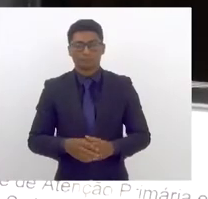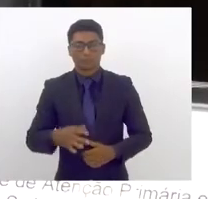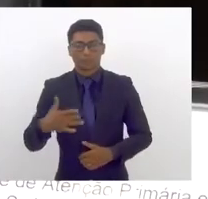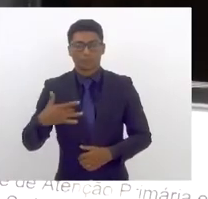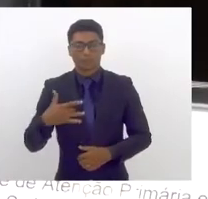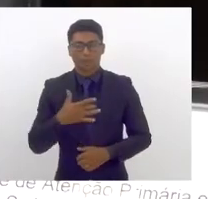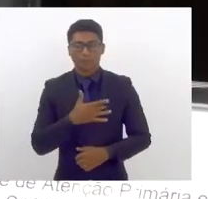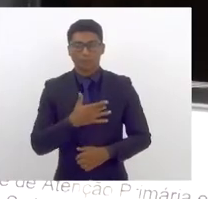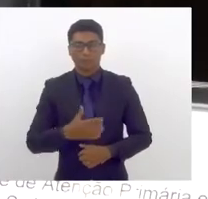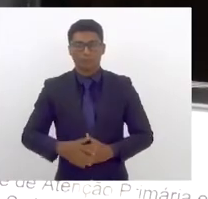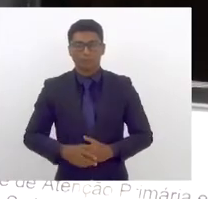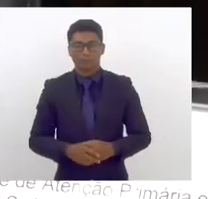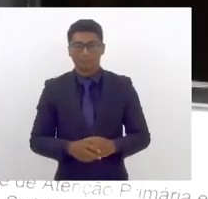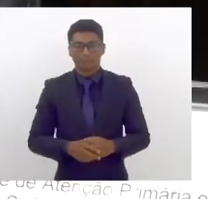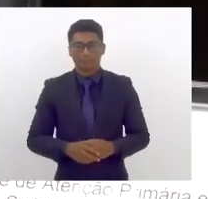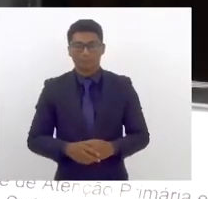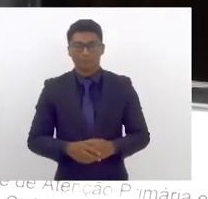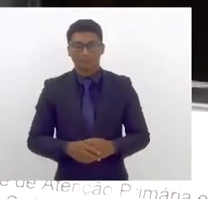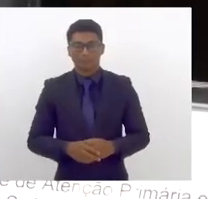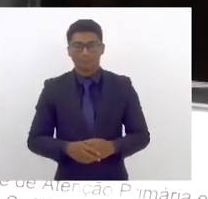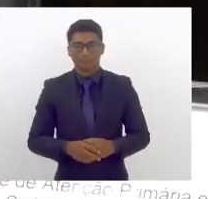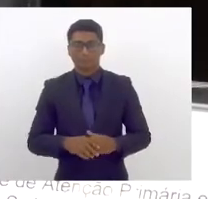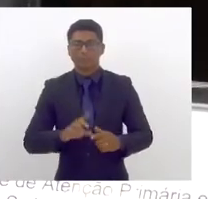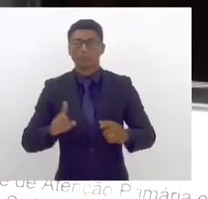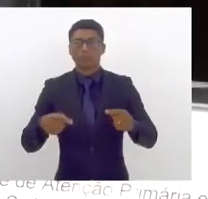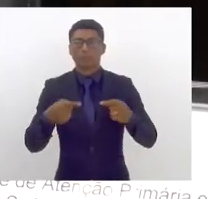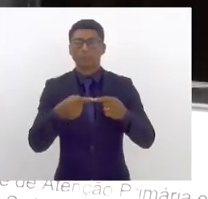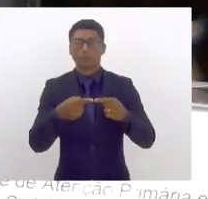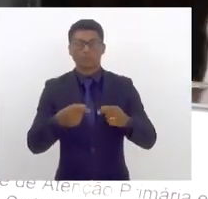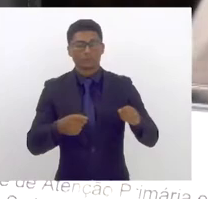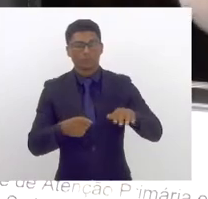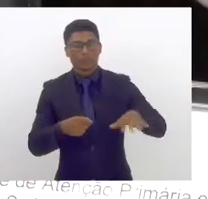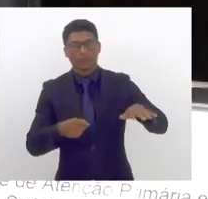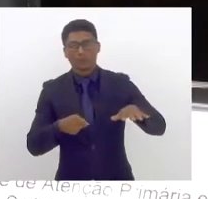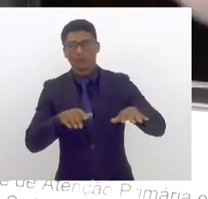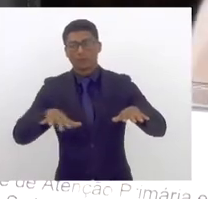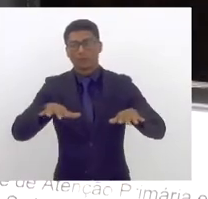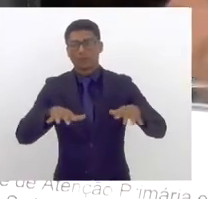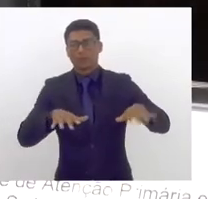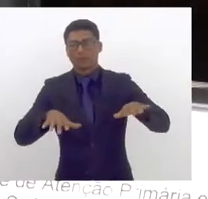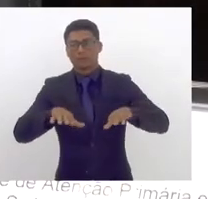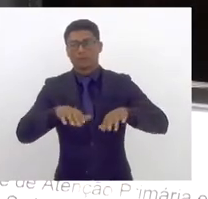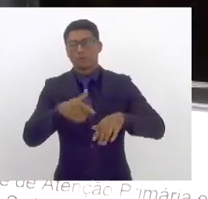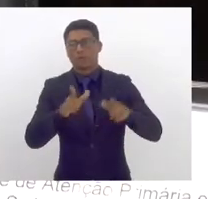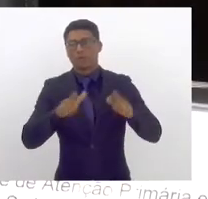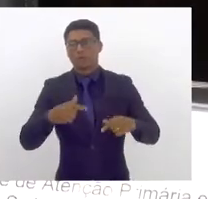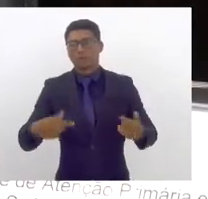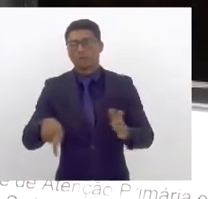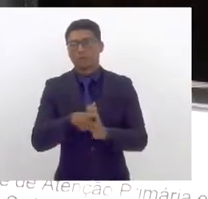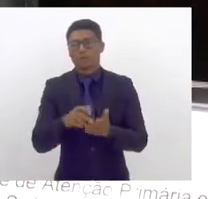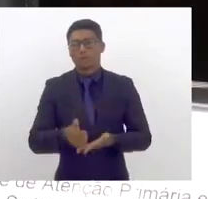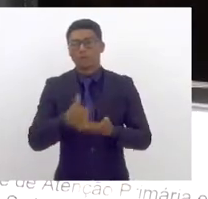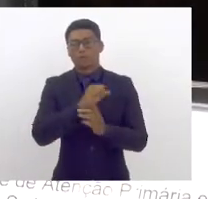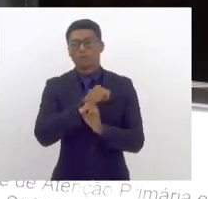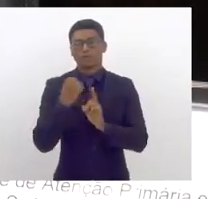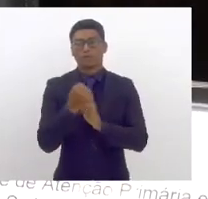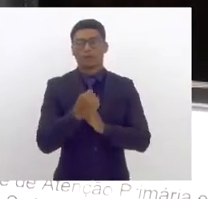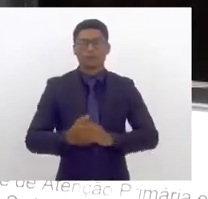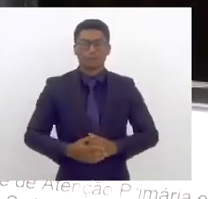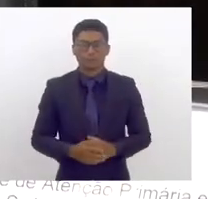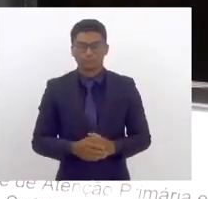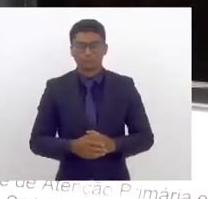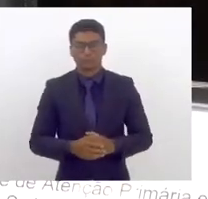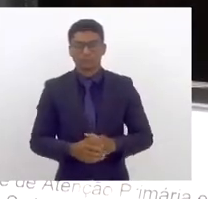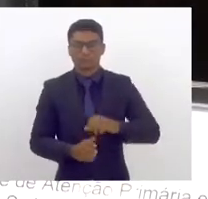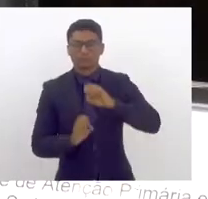holística muito ligada também a outras áreas da Assistência Social mais Ampla E aí eu falo